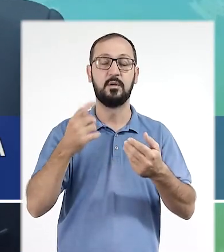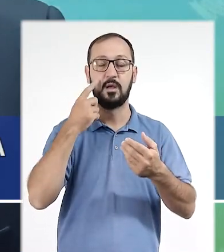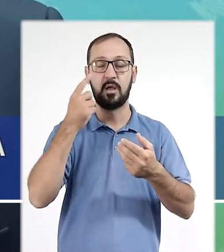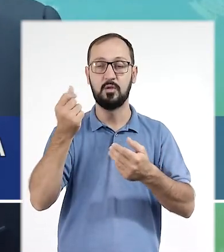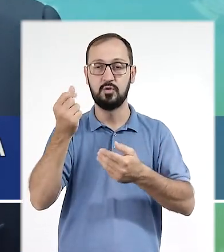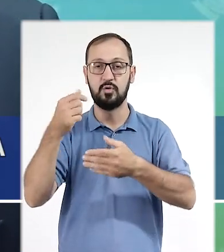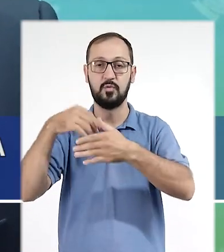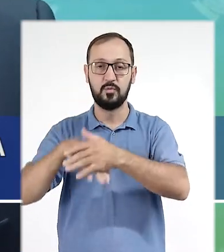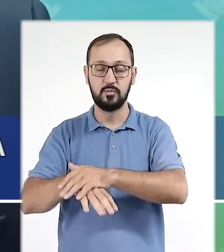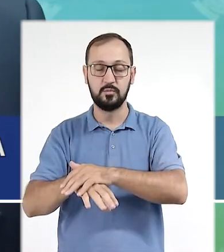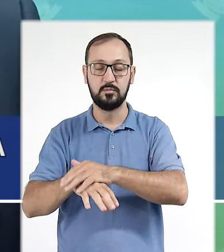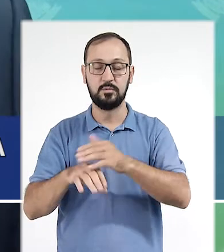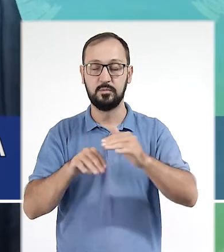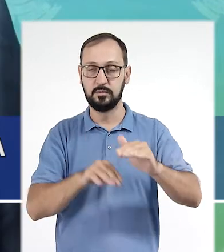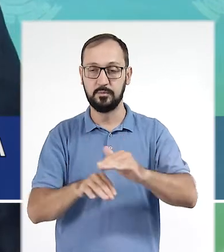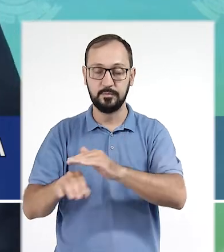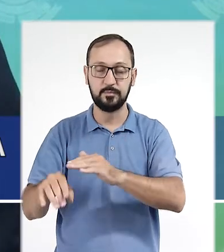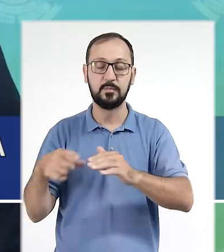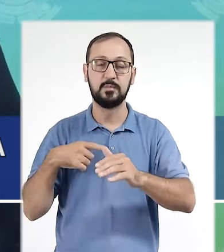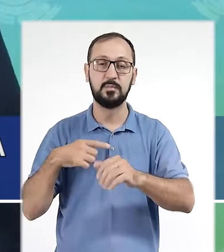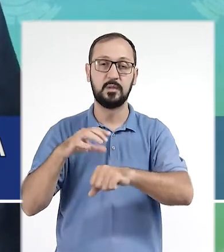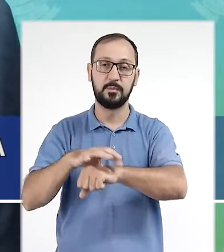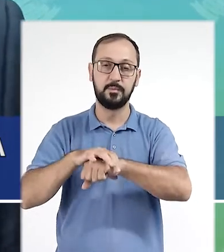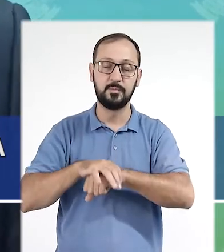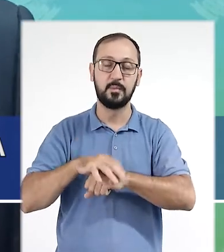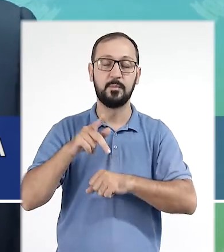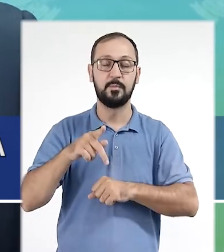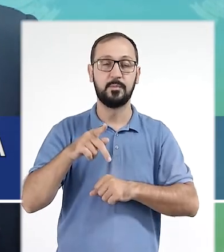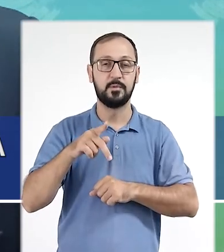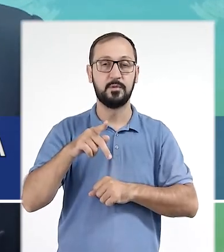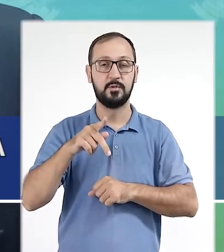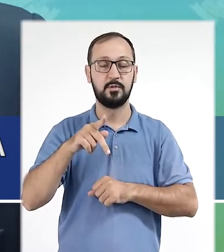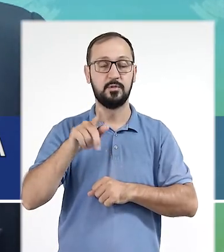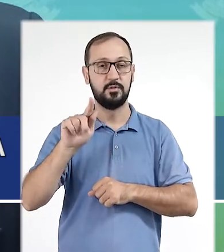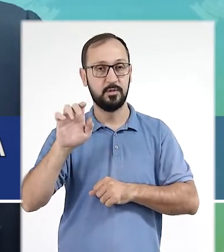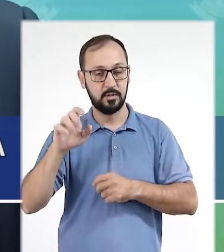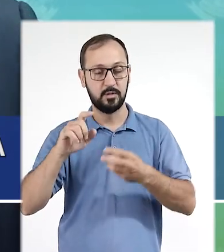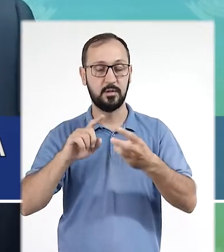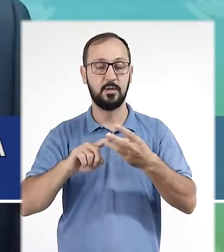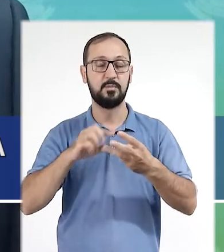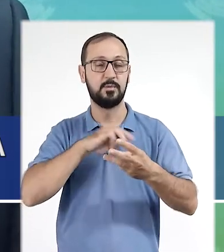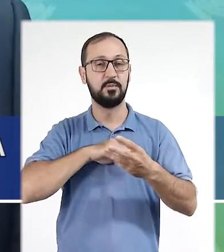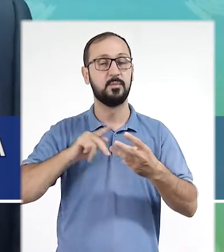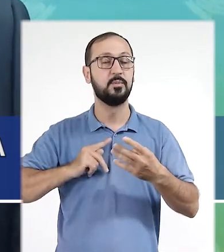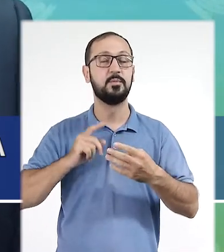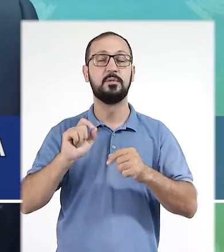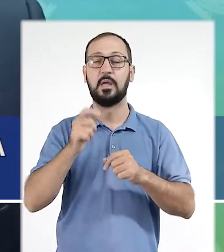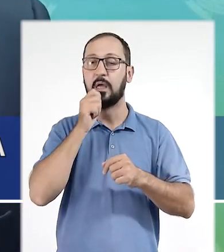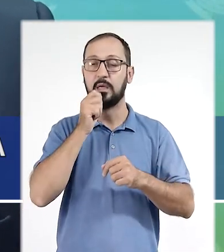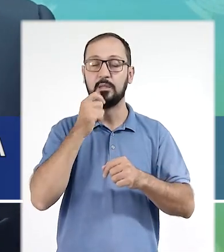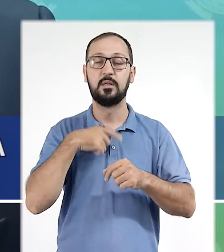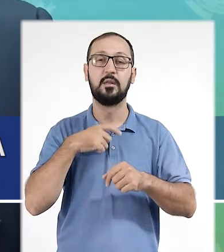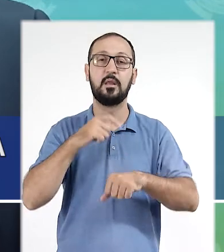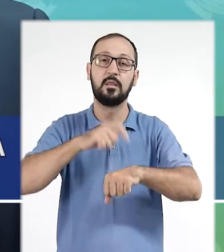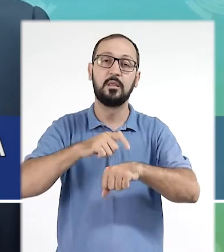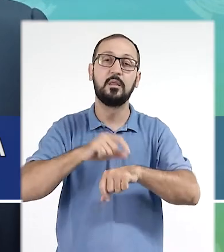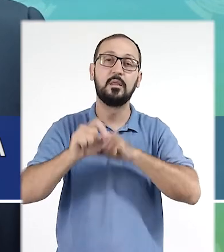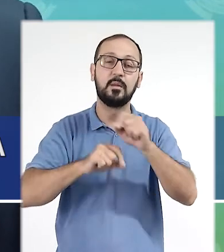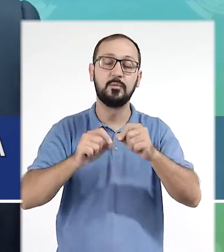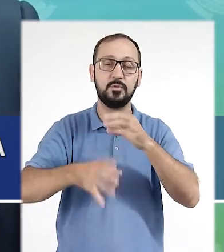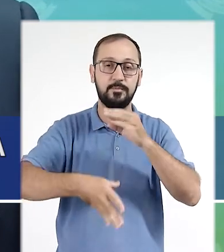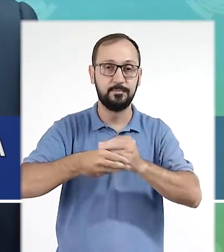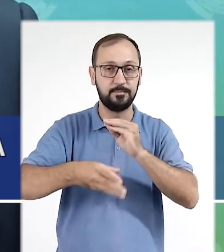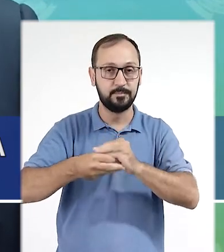a FUNGEC como também aos fundos, Defensoria, PGE e Ministério Público. Então, esse projeto ainda está em tempo de